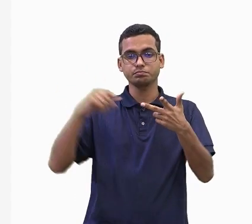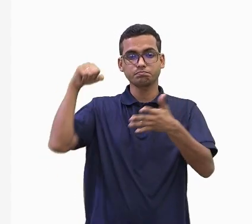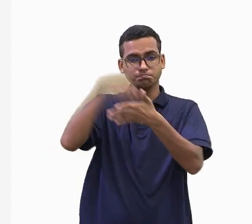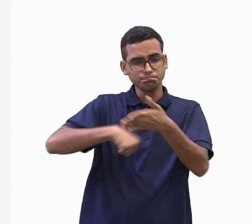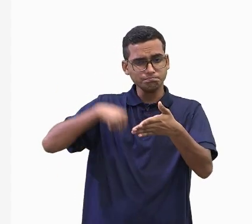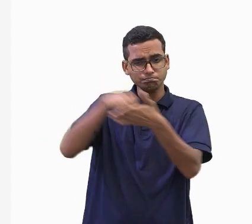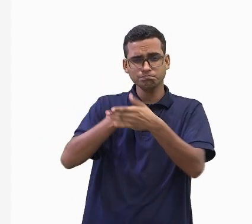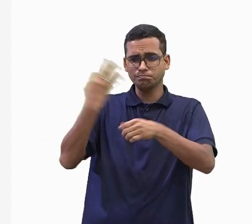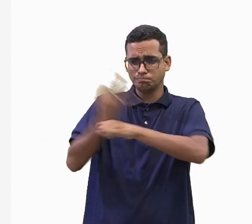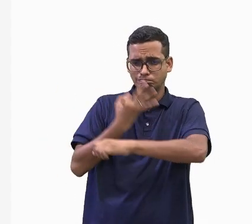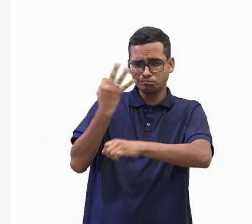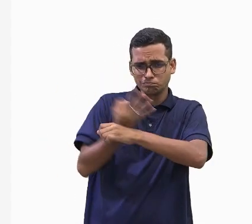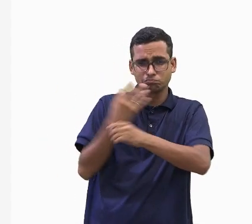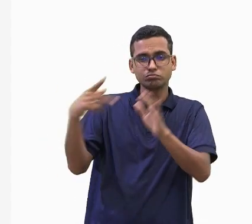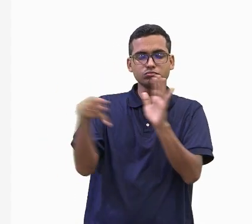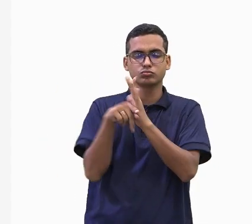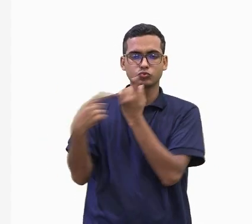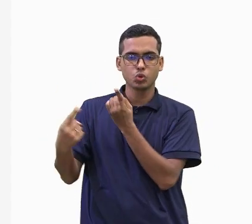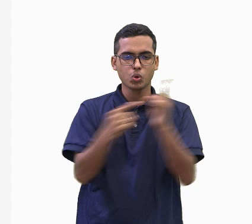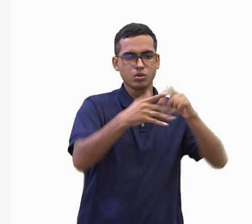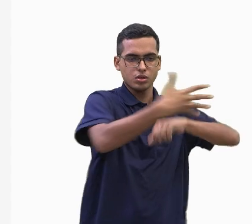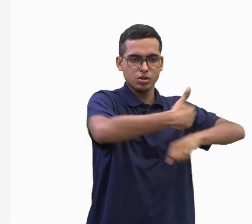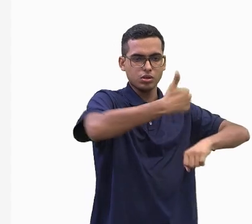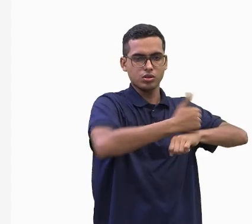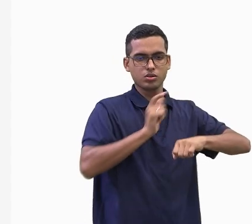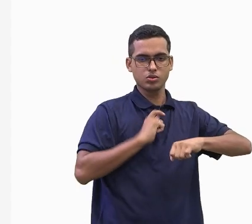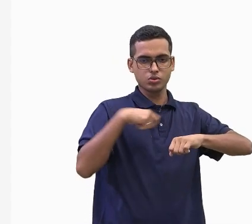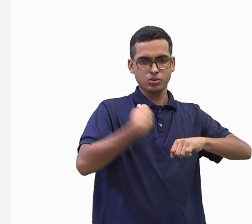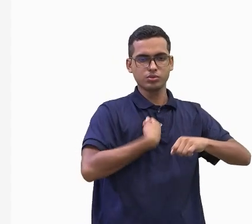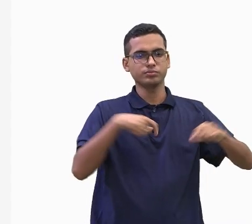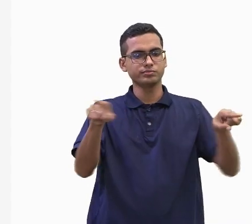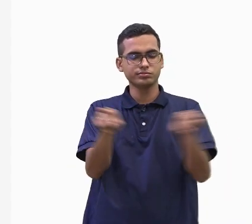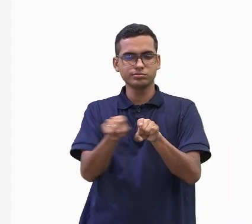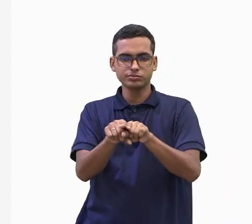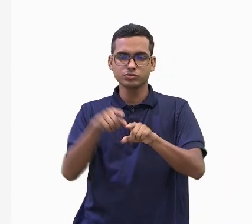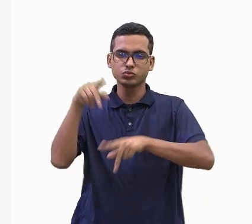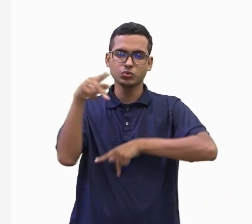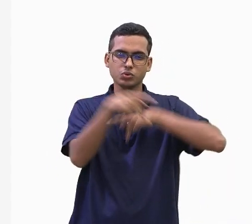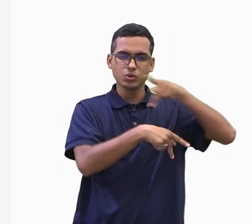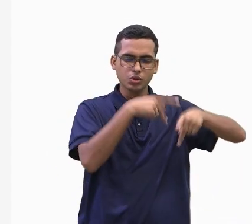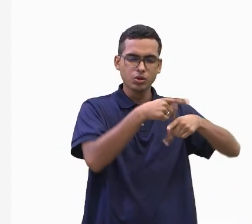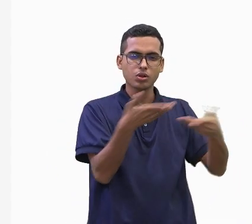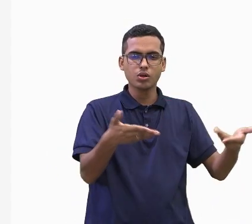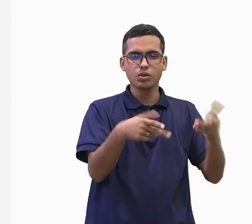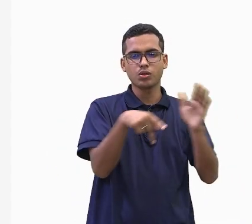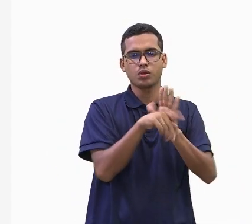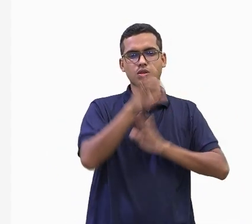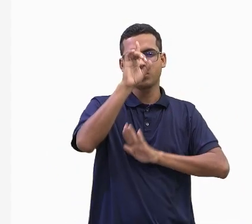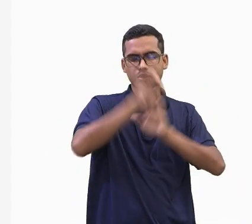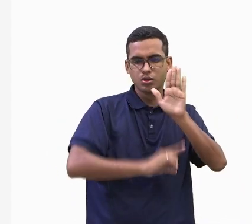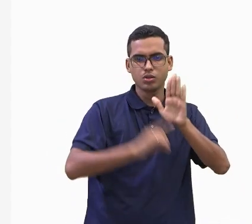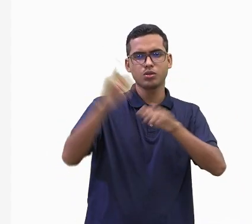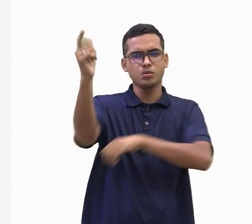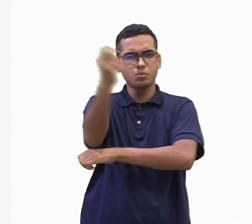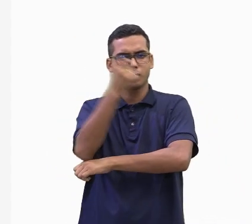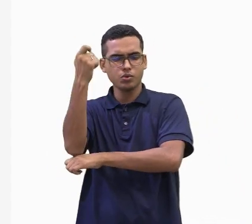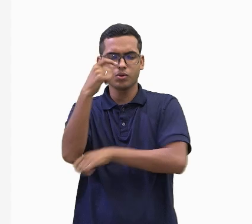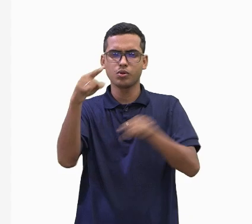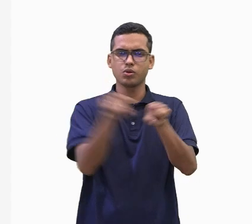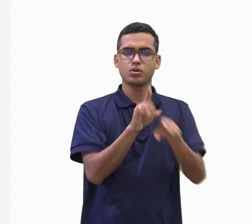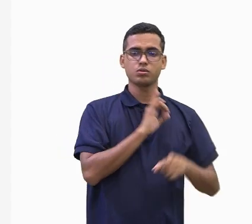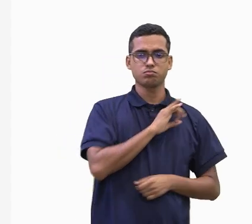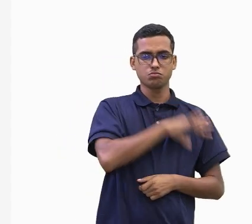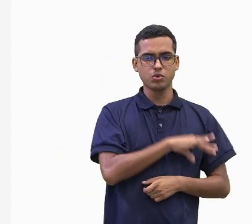contra a colonização espanhola e também contra, as civilizações mais recentes que ficaram, a Argentina e o Chile.